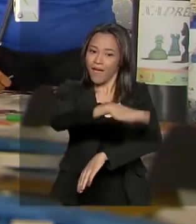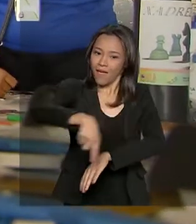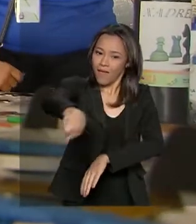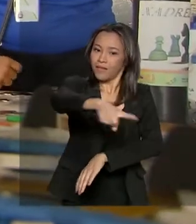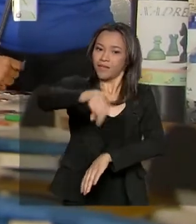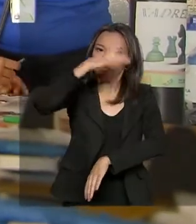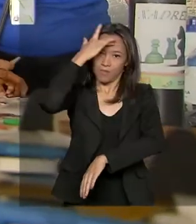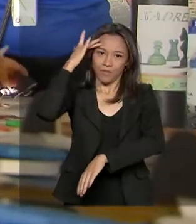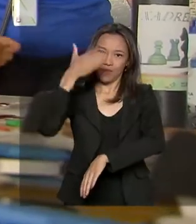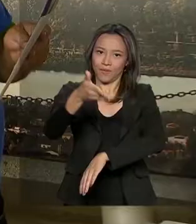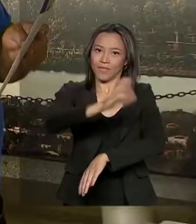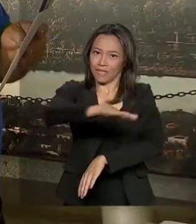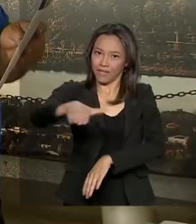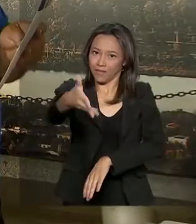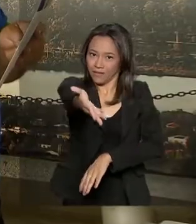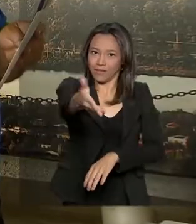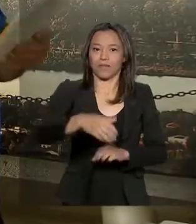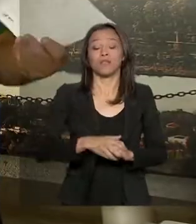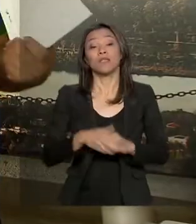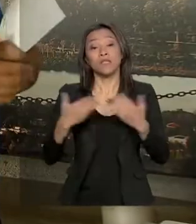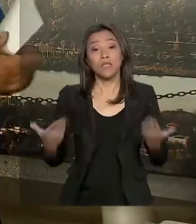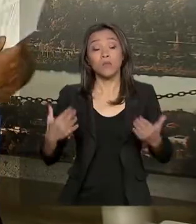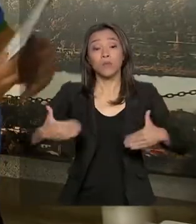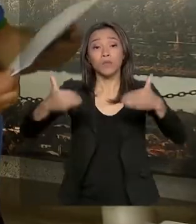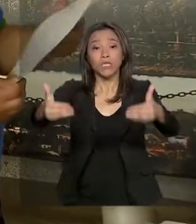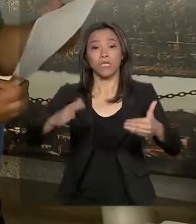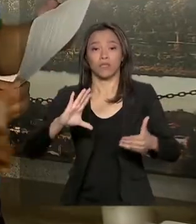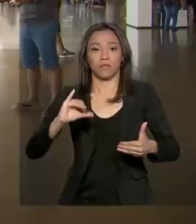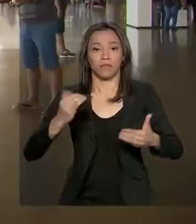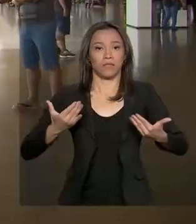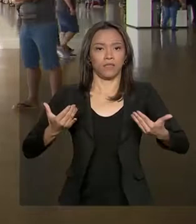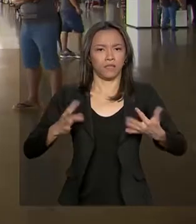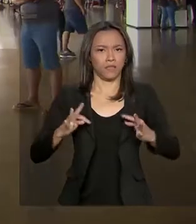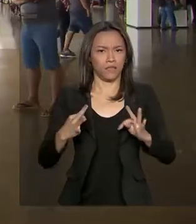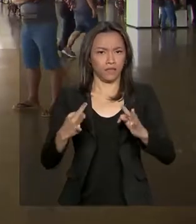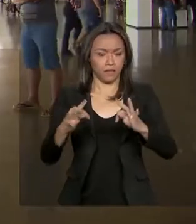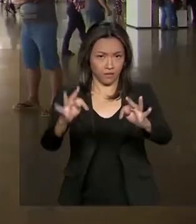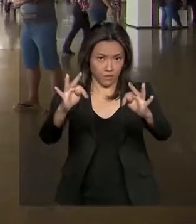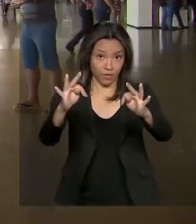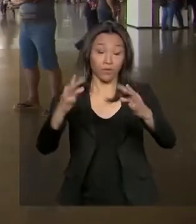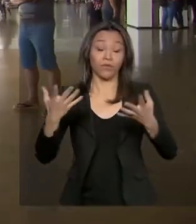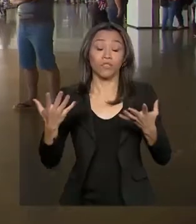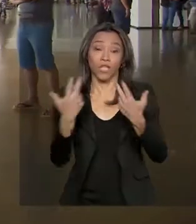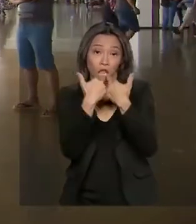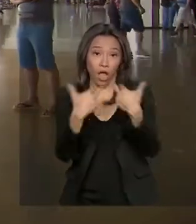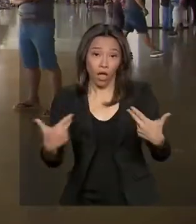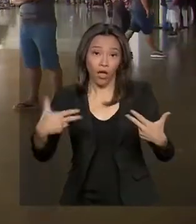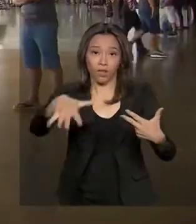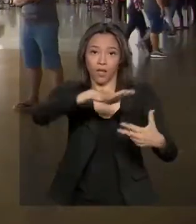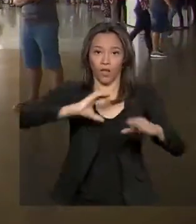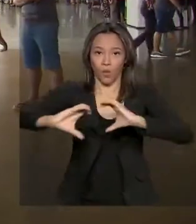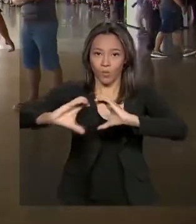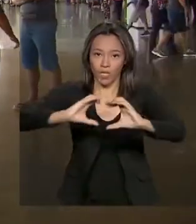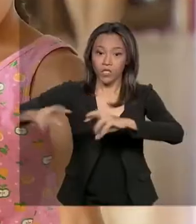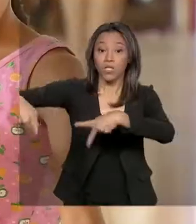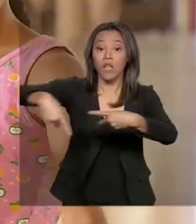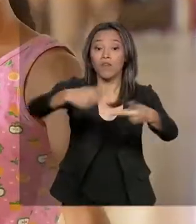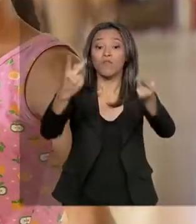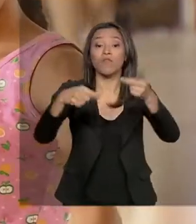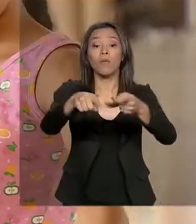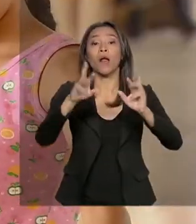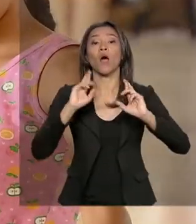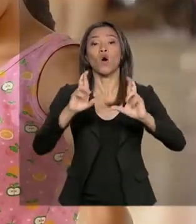o conhecimento científico, o Ministério da Ciência, Tecnologia, Inovações e Comunicações trouxe para a rodoviária